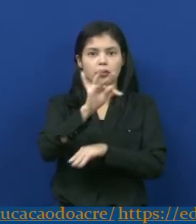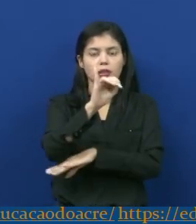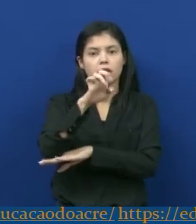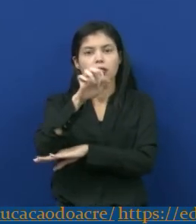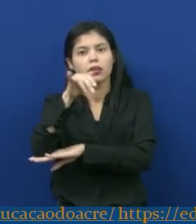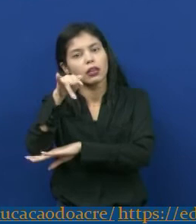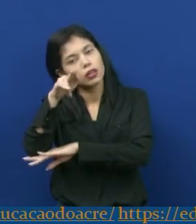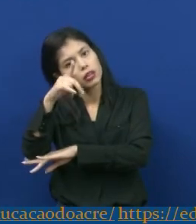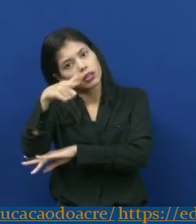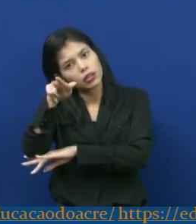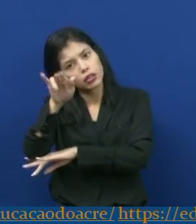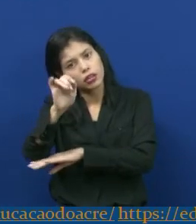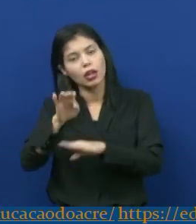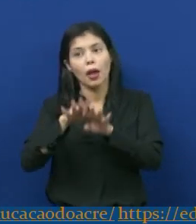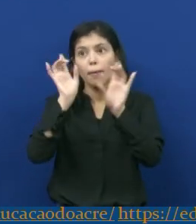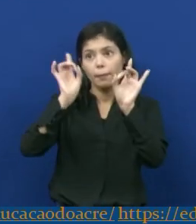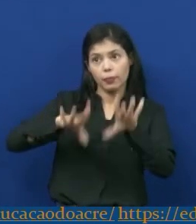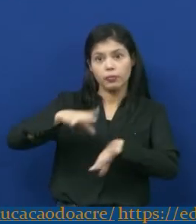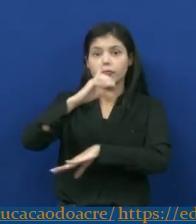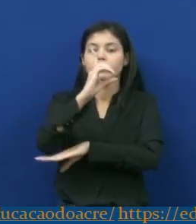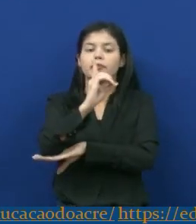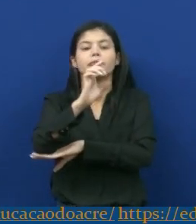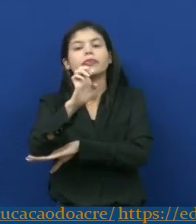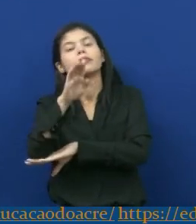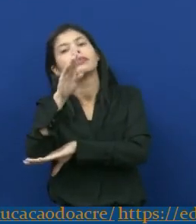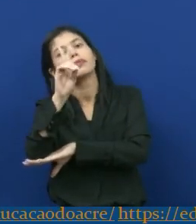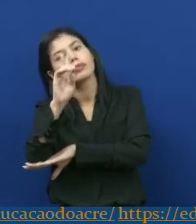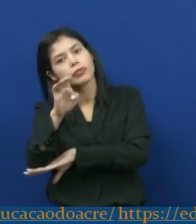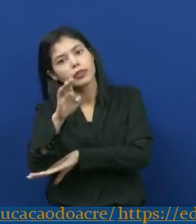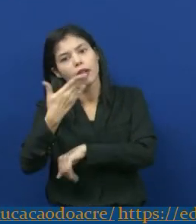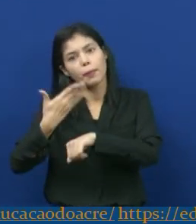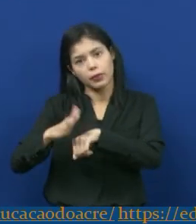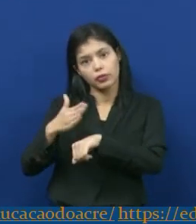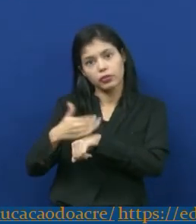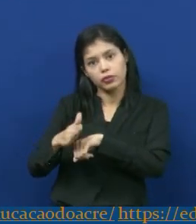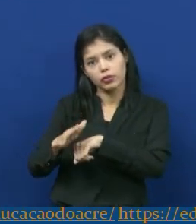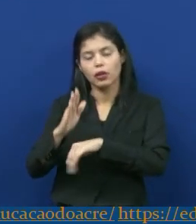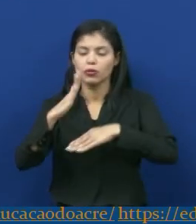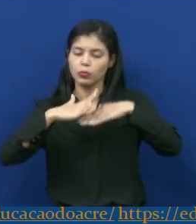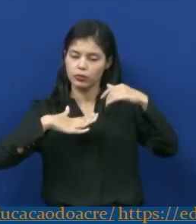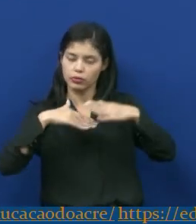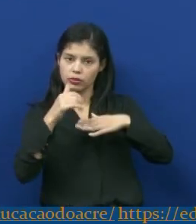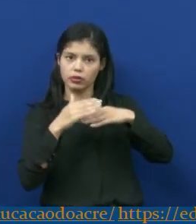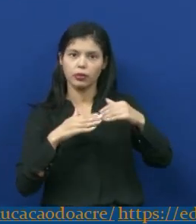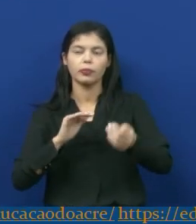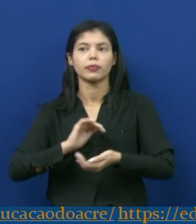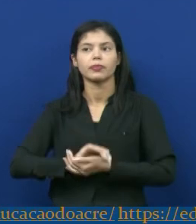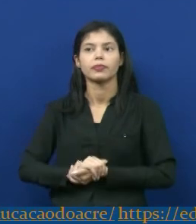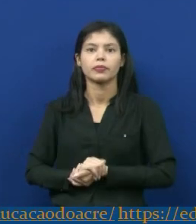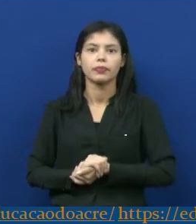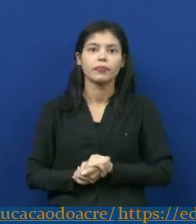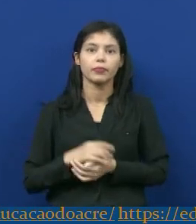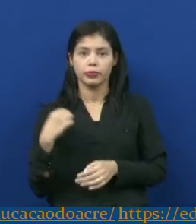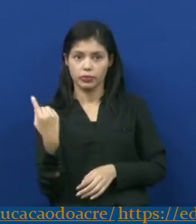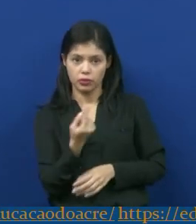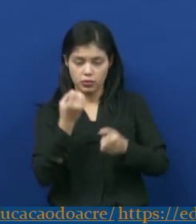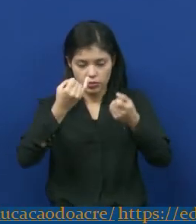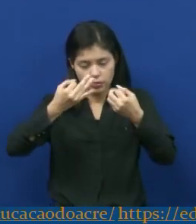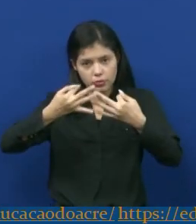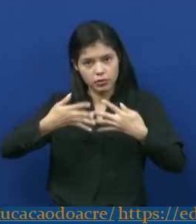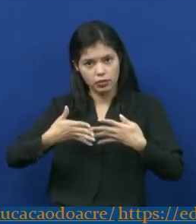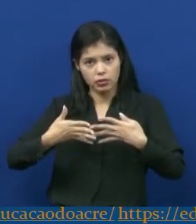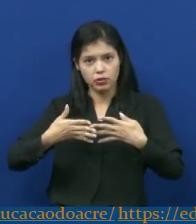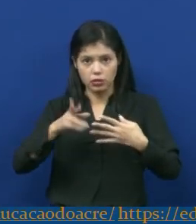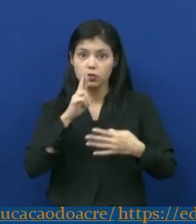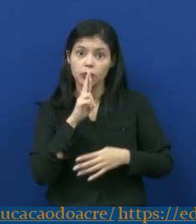roupas adequadas e, por último, ó, deve hacer prácticas com um profissional, certo? Então, aí eu estou explicando,